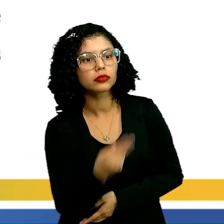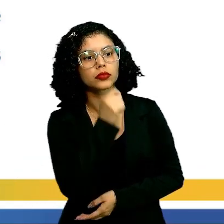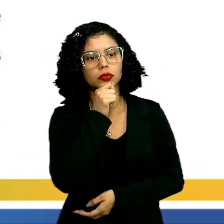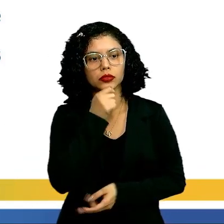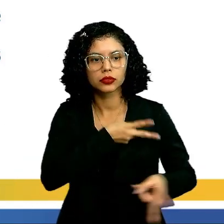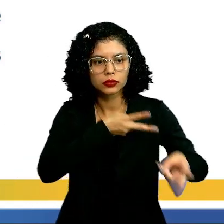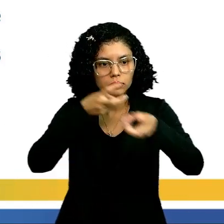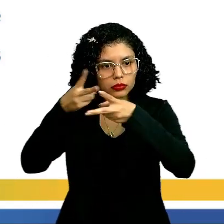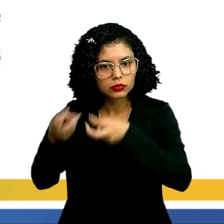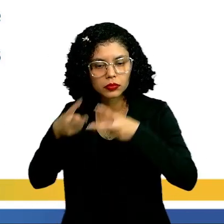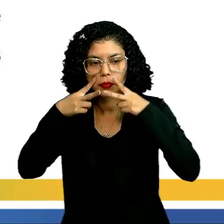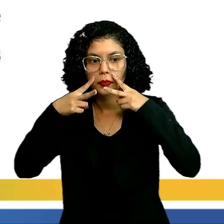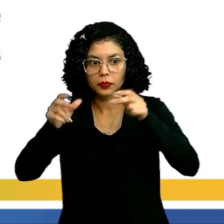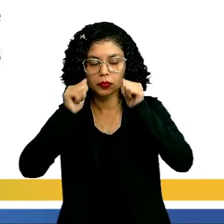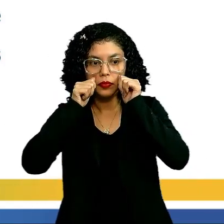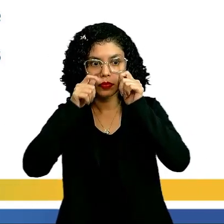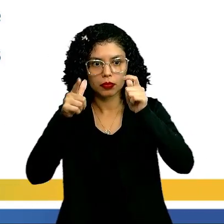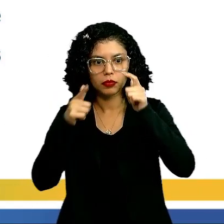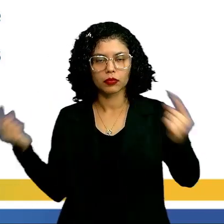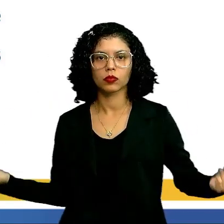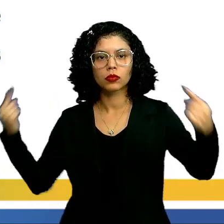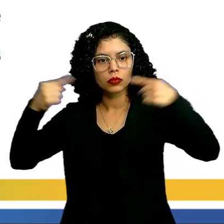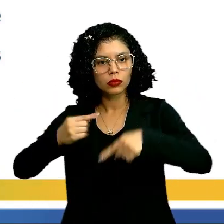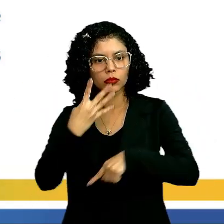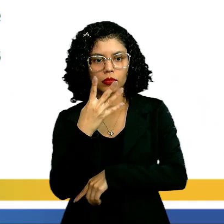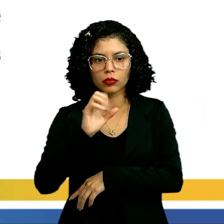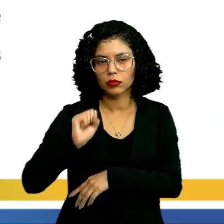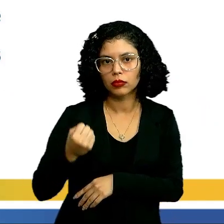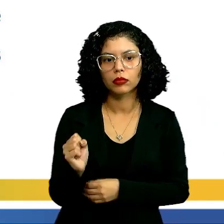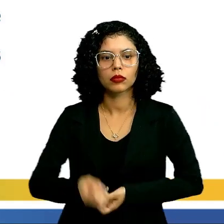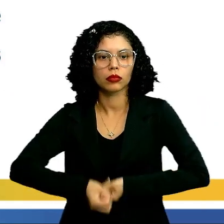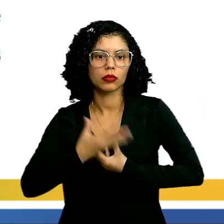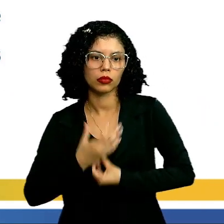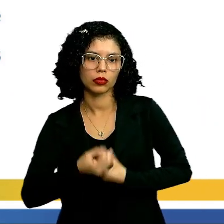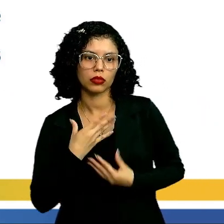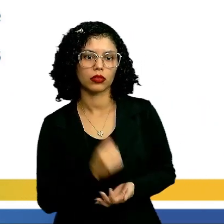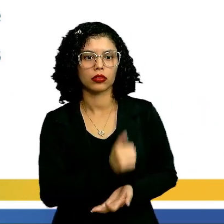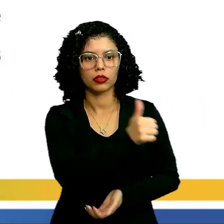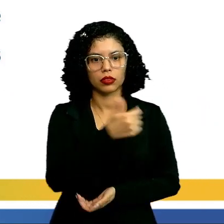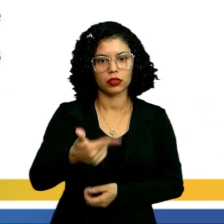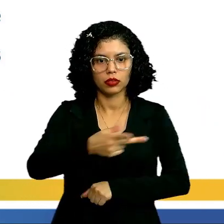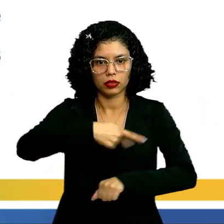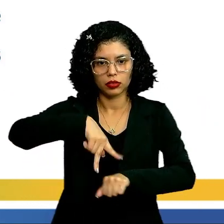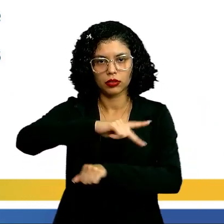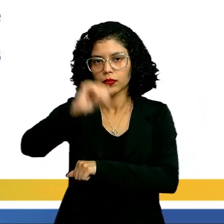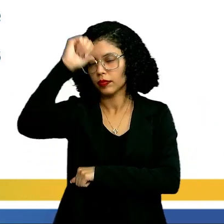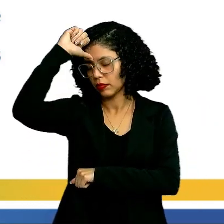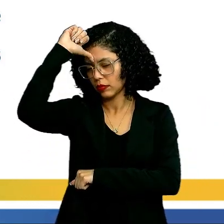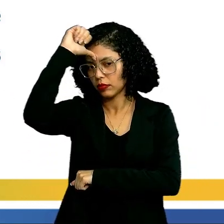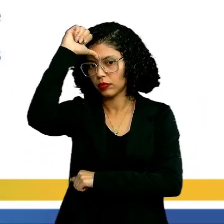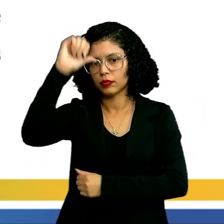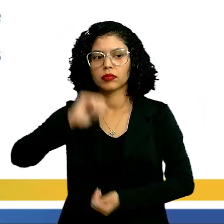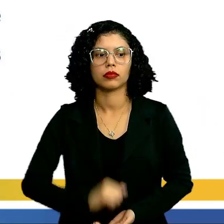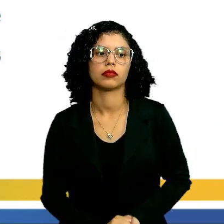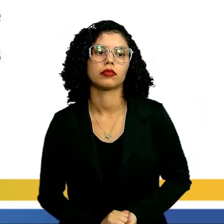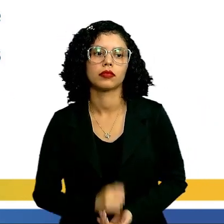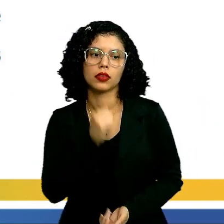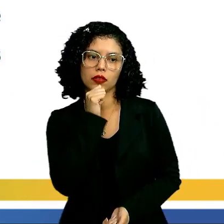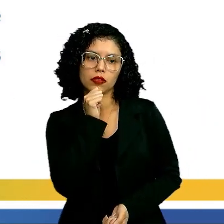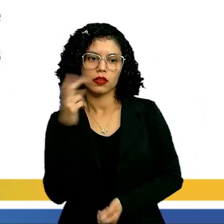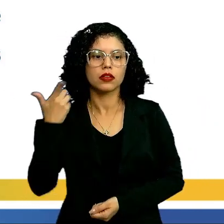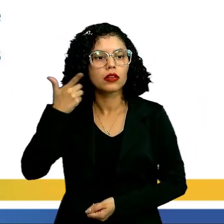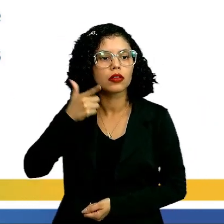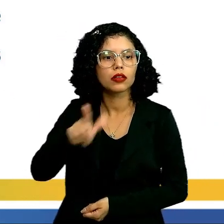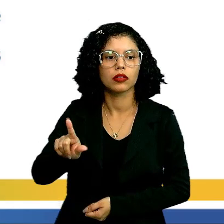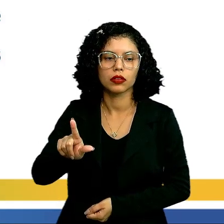milhões de espectadores. É uma competição entre 48 poetas de 12 países